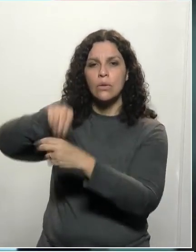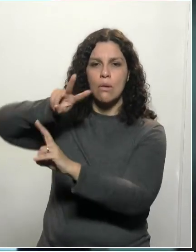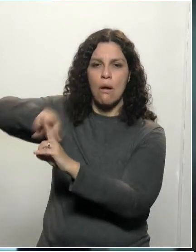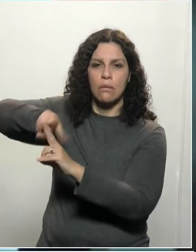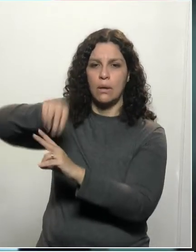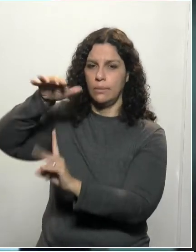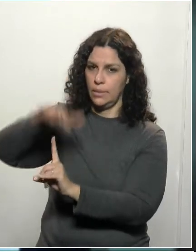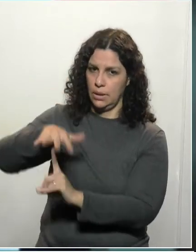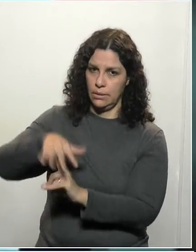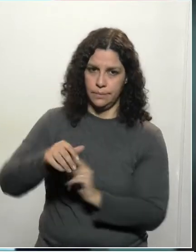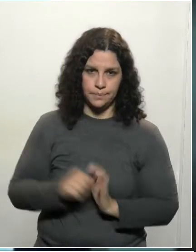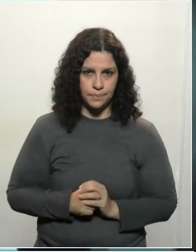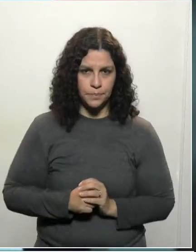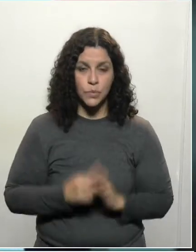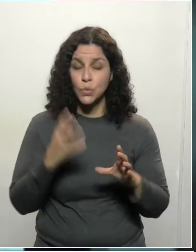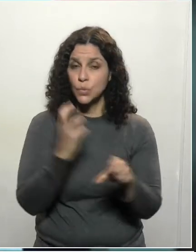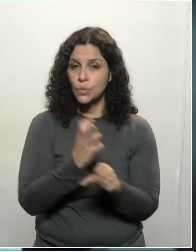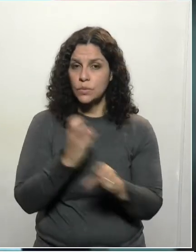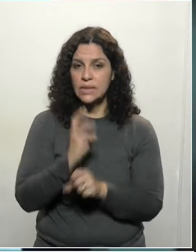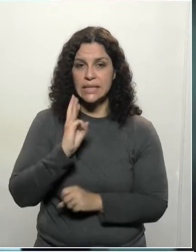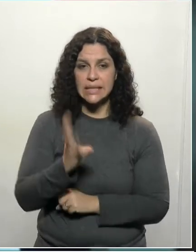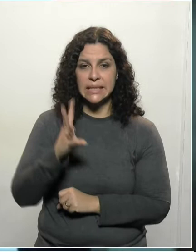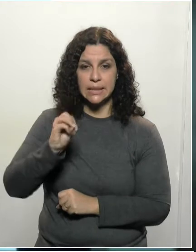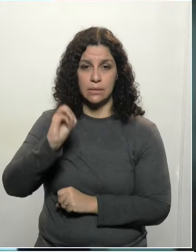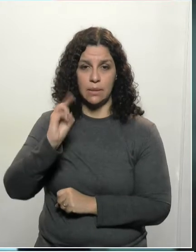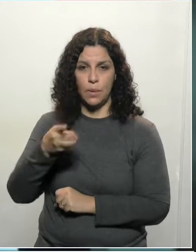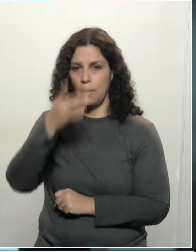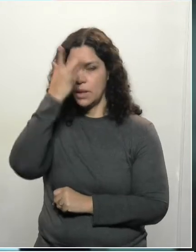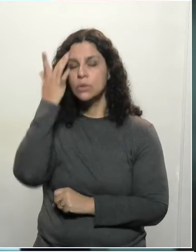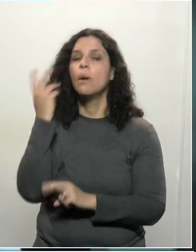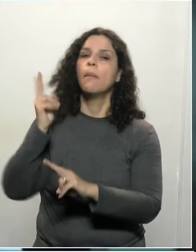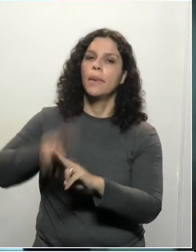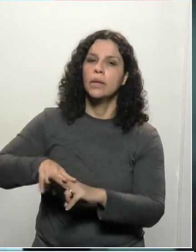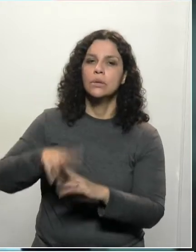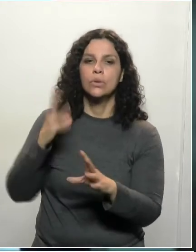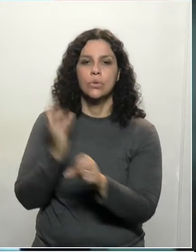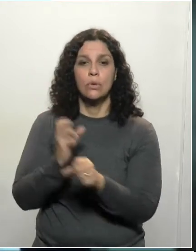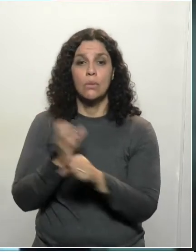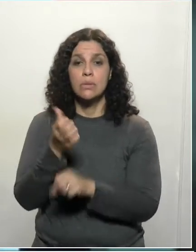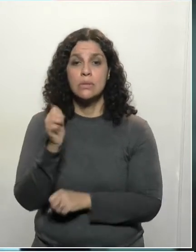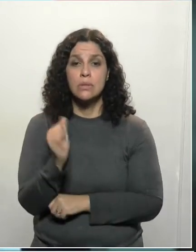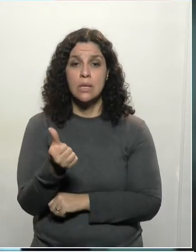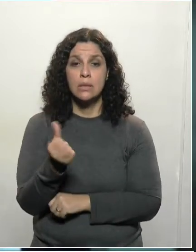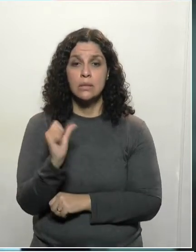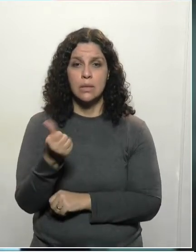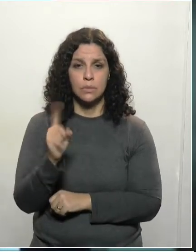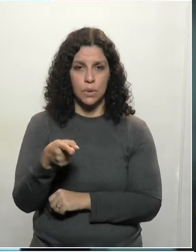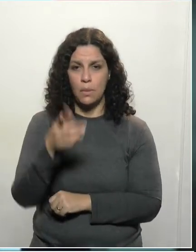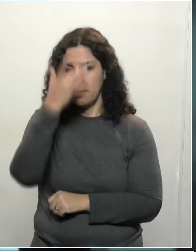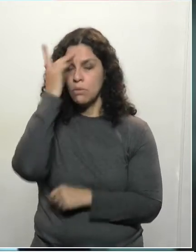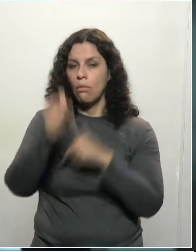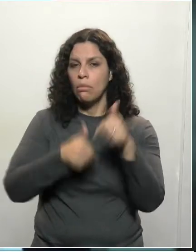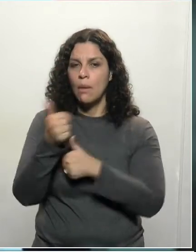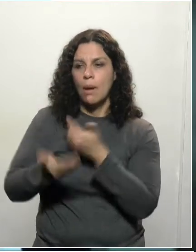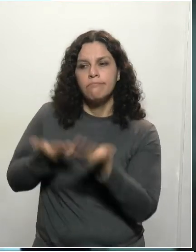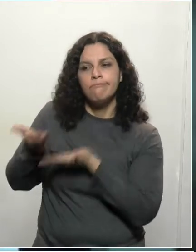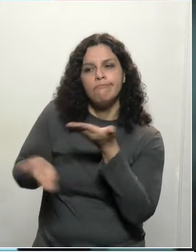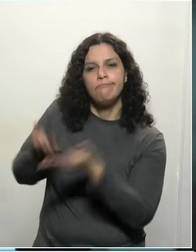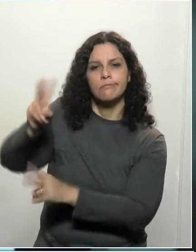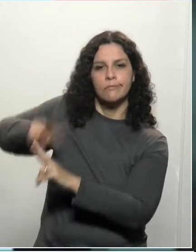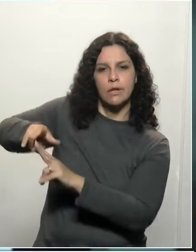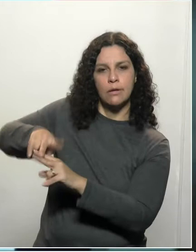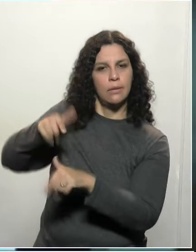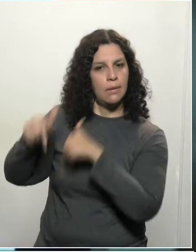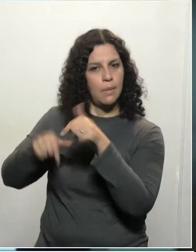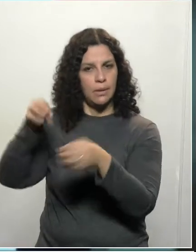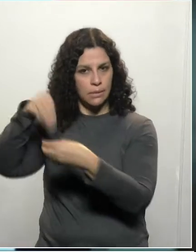presídios do Paraná. São cerca de 30 mil presos e mais de 6 mil servidores no sistema. Faltam informações